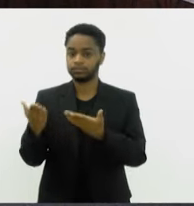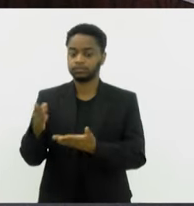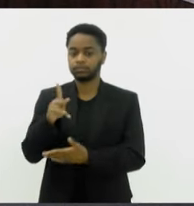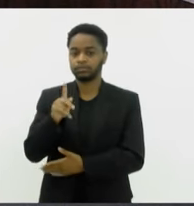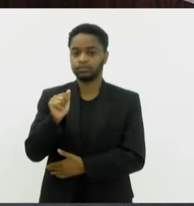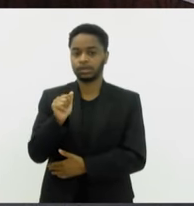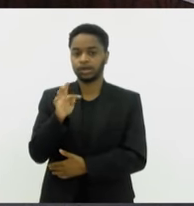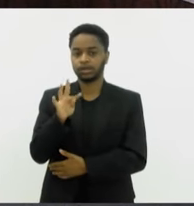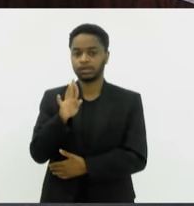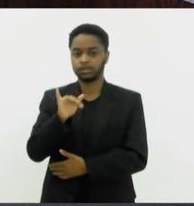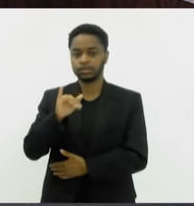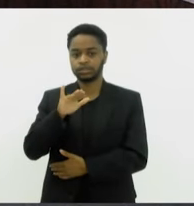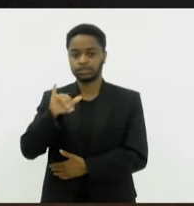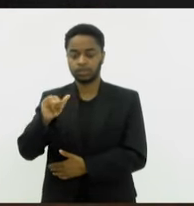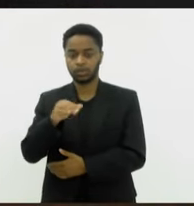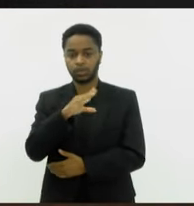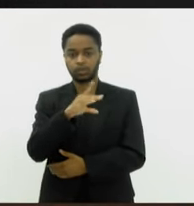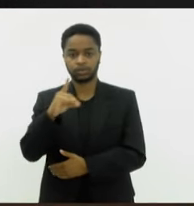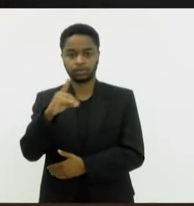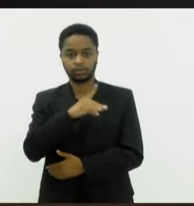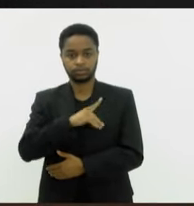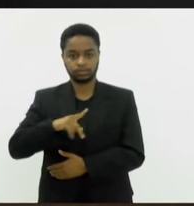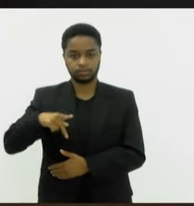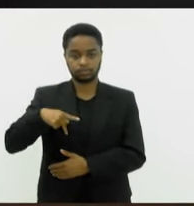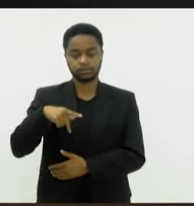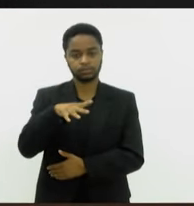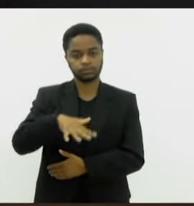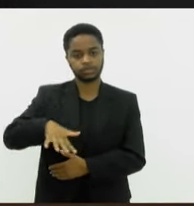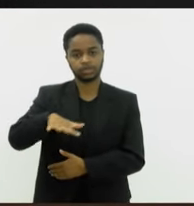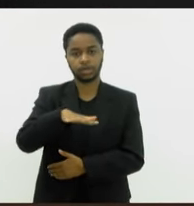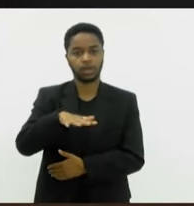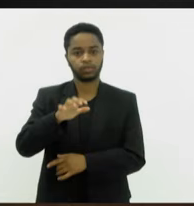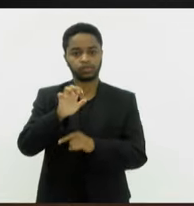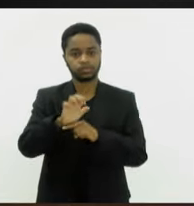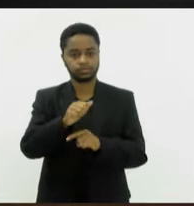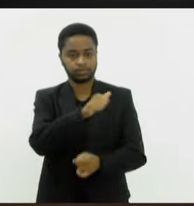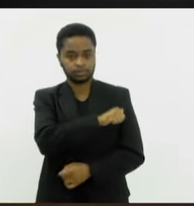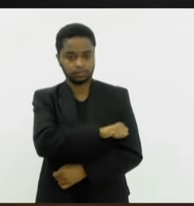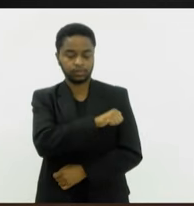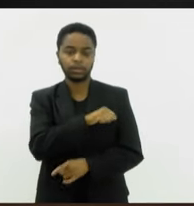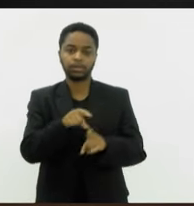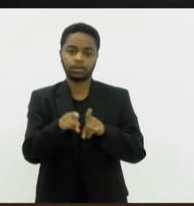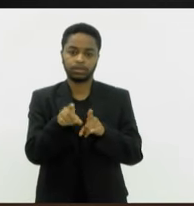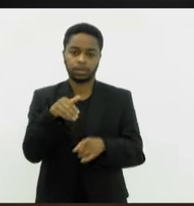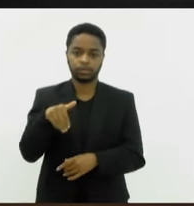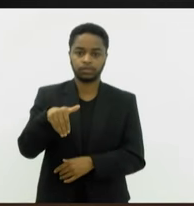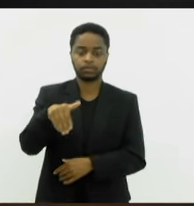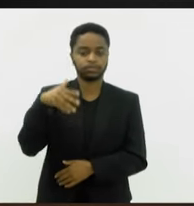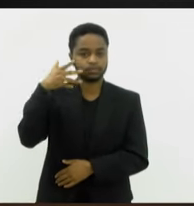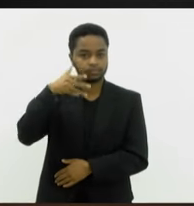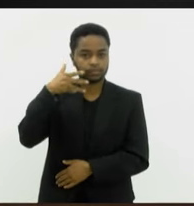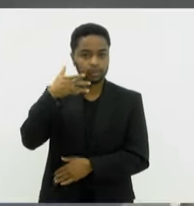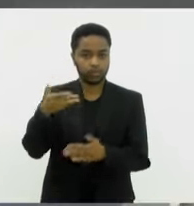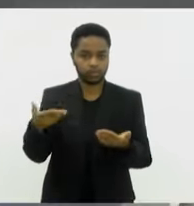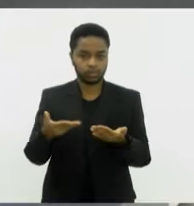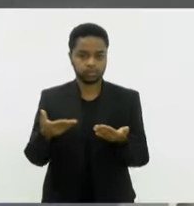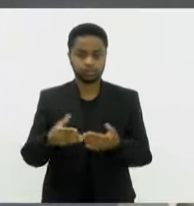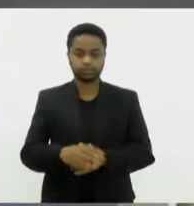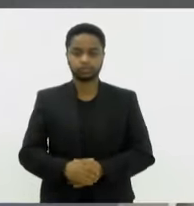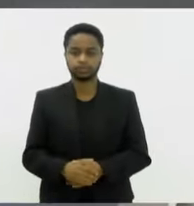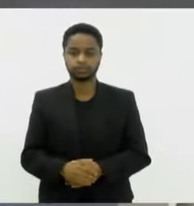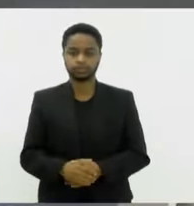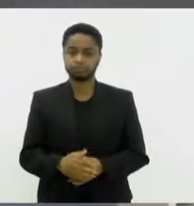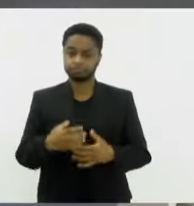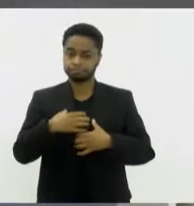coordenadora da Defensoria Pública Geral do Estado tamb panelista nesse nesse evento nosso